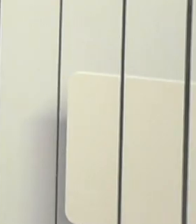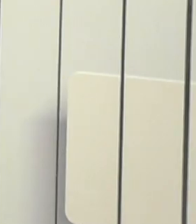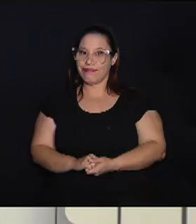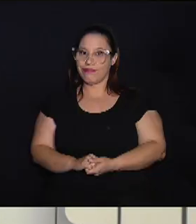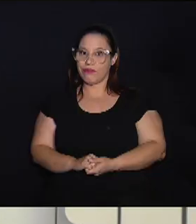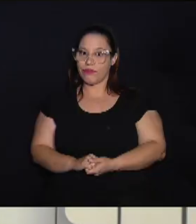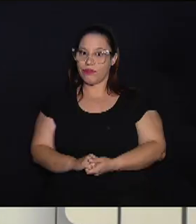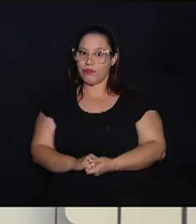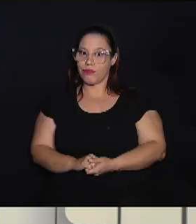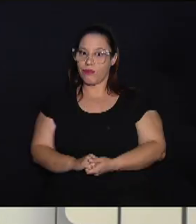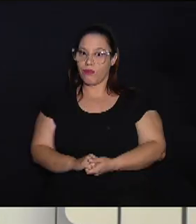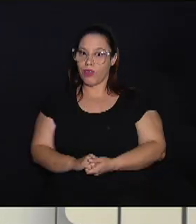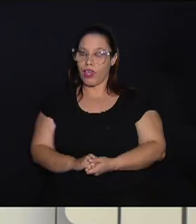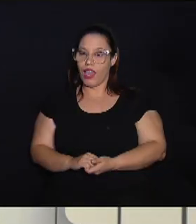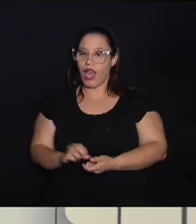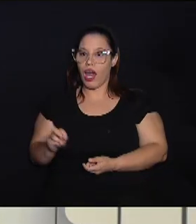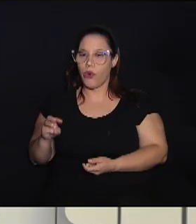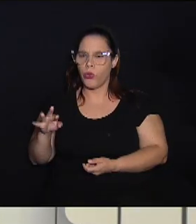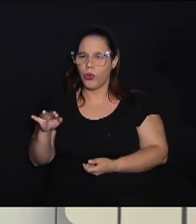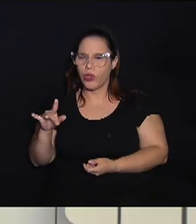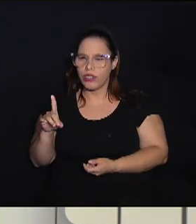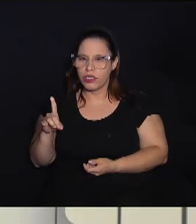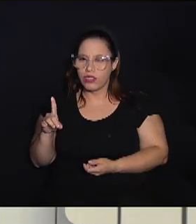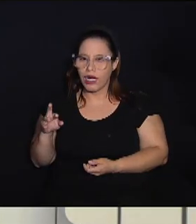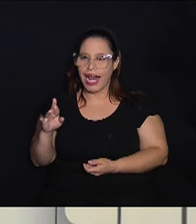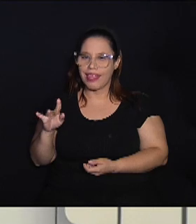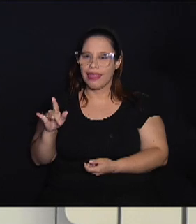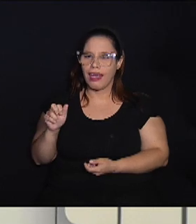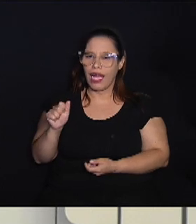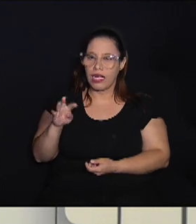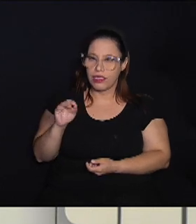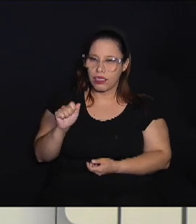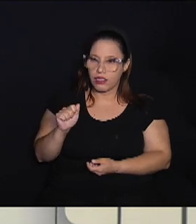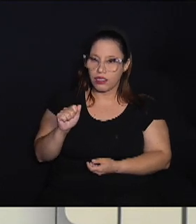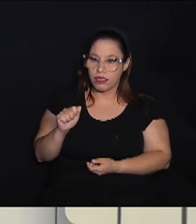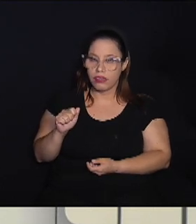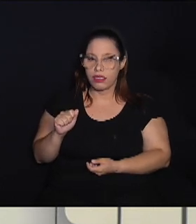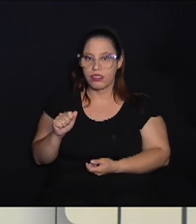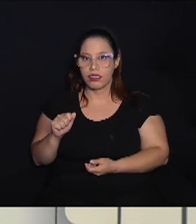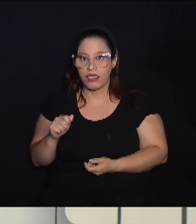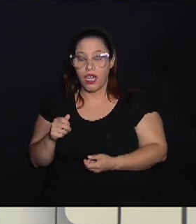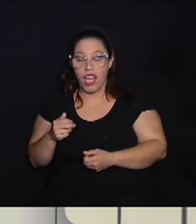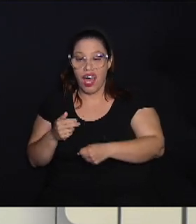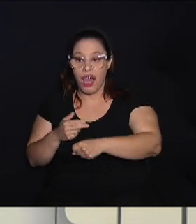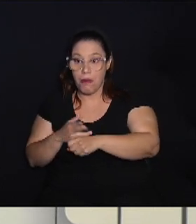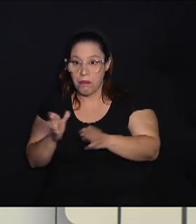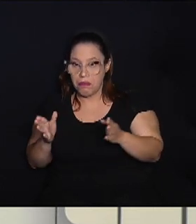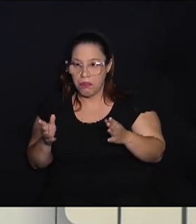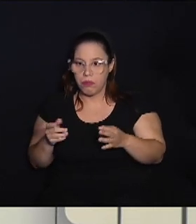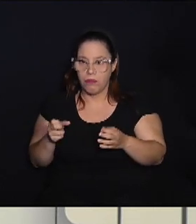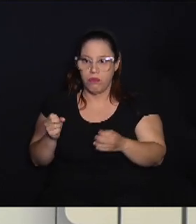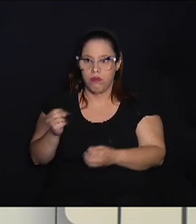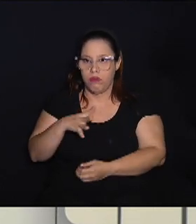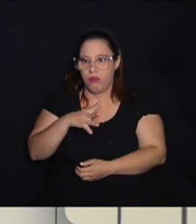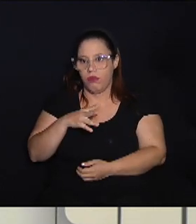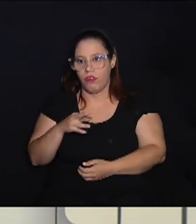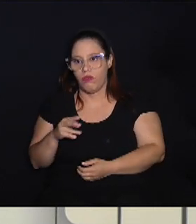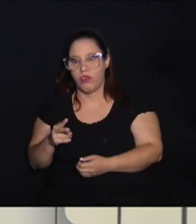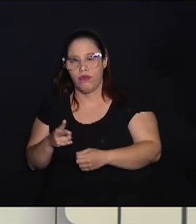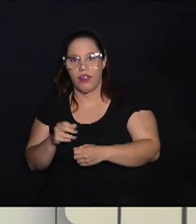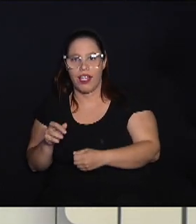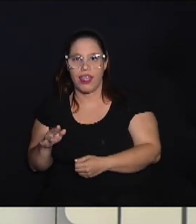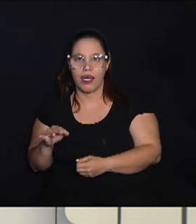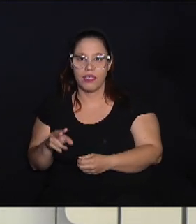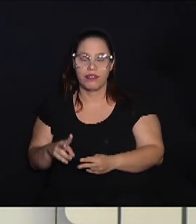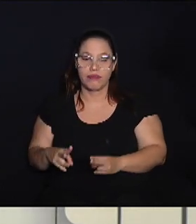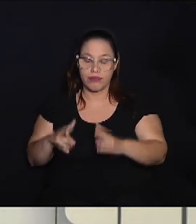A World Athletics, a Federação Internacional, atualizou as vagas para as disputas do atletismo nos Jogos Olímpicos